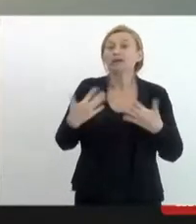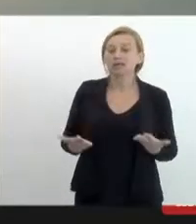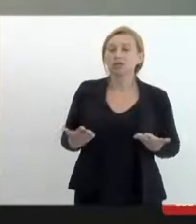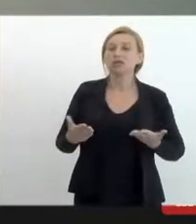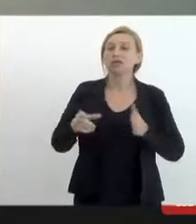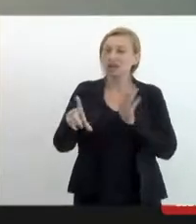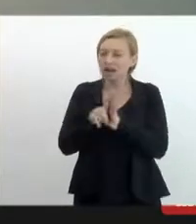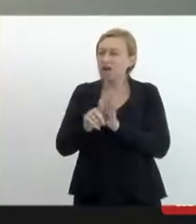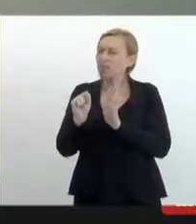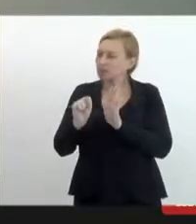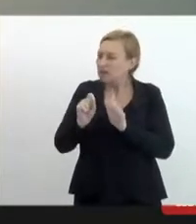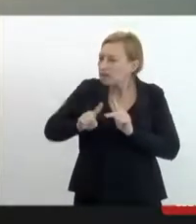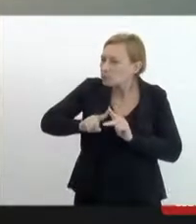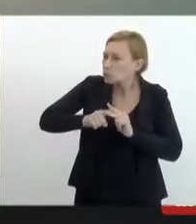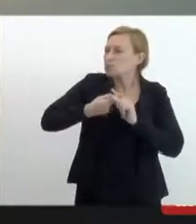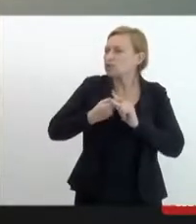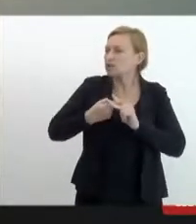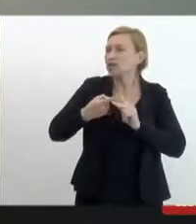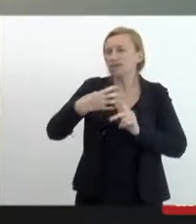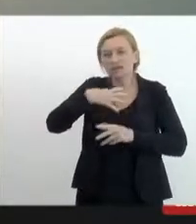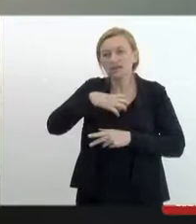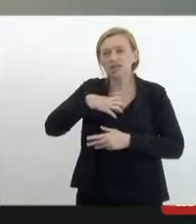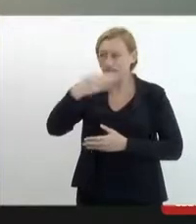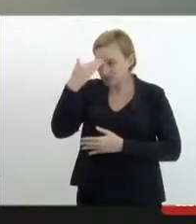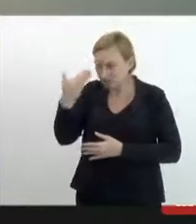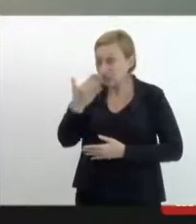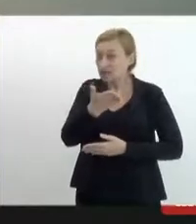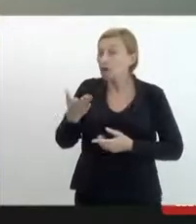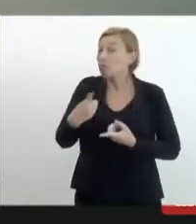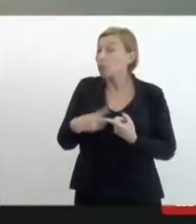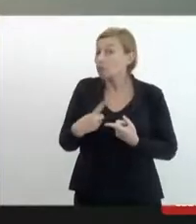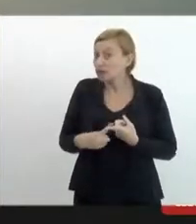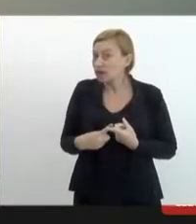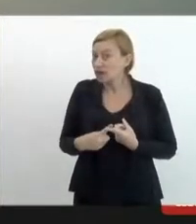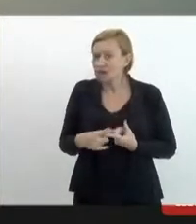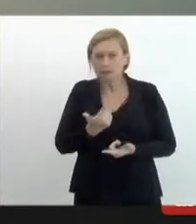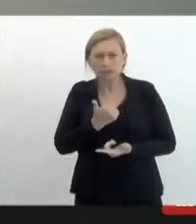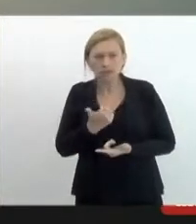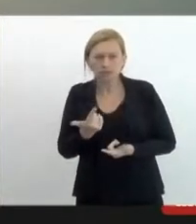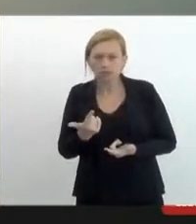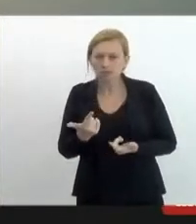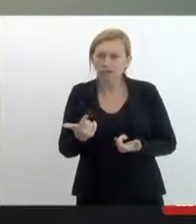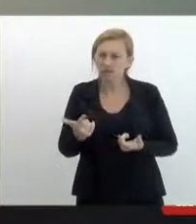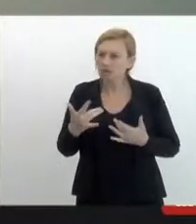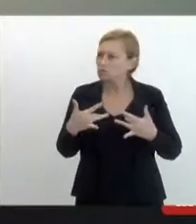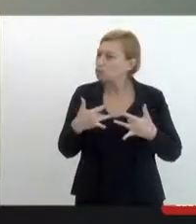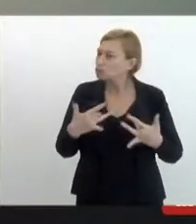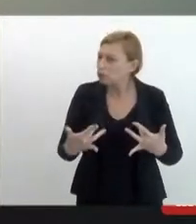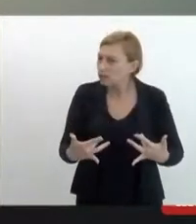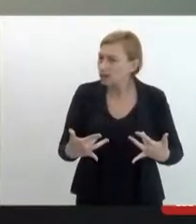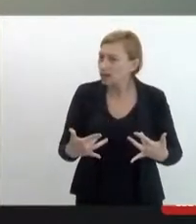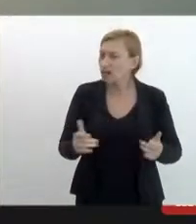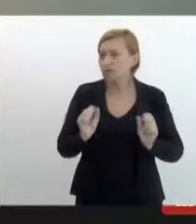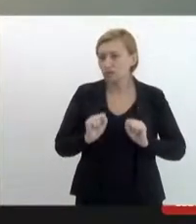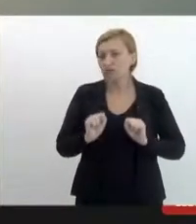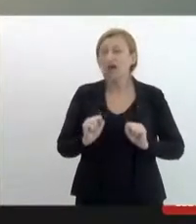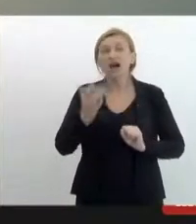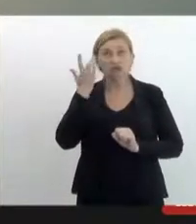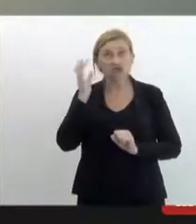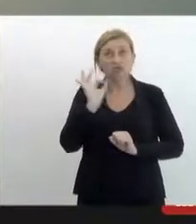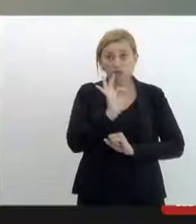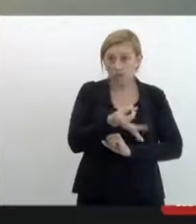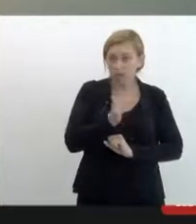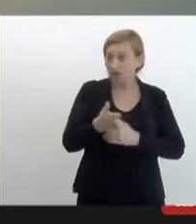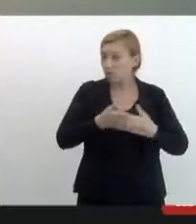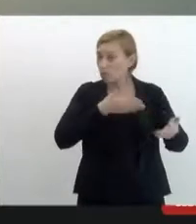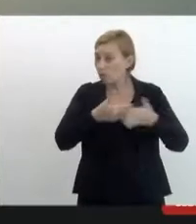legislação pudesse ser aperfeiçoada nesse sentido, eu também agradeceria muito, porque se não puder ser solidário, que nós achamos que é o mundo ideal, qualquer